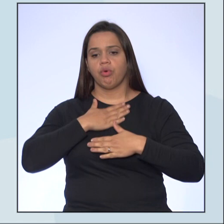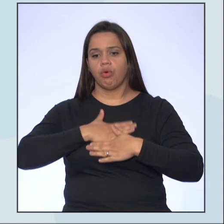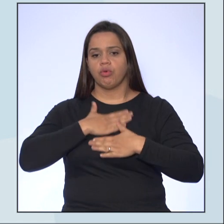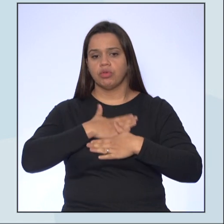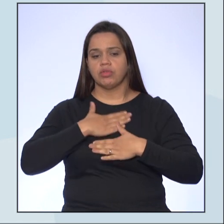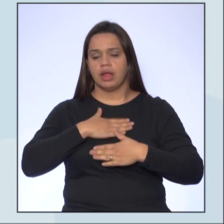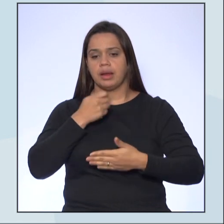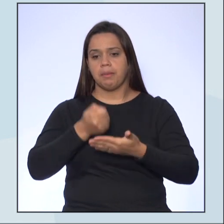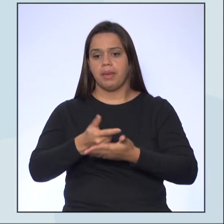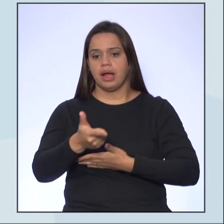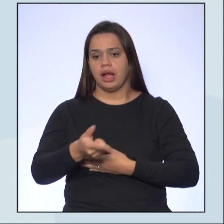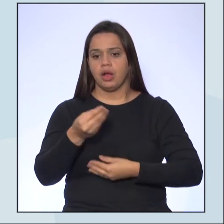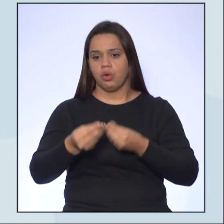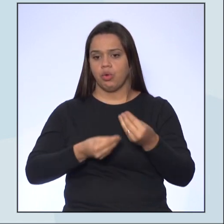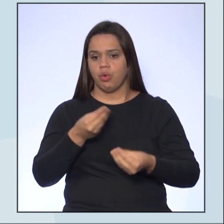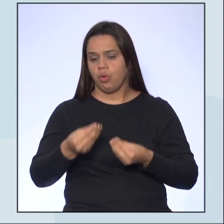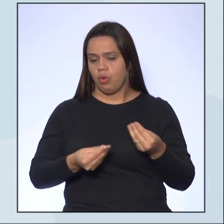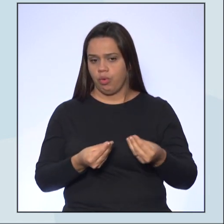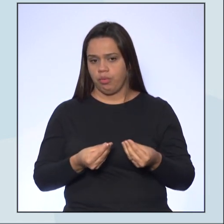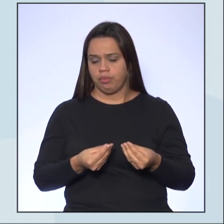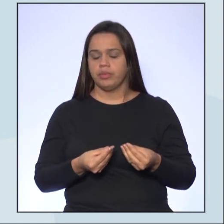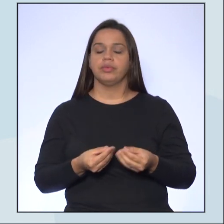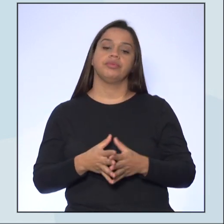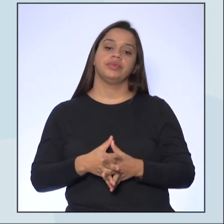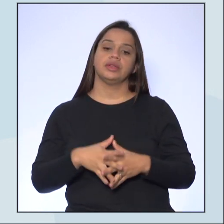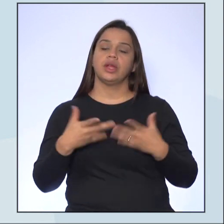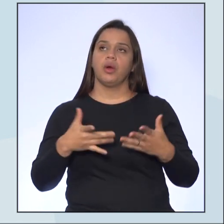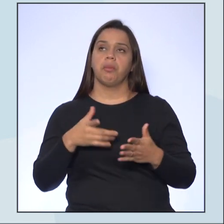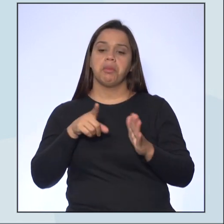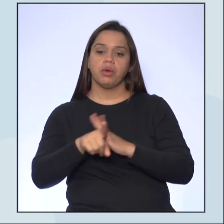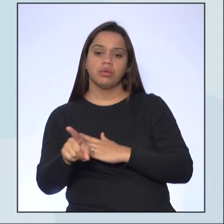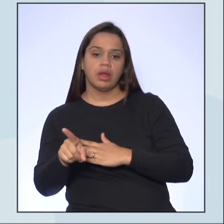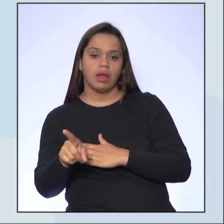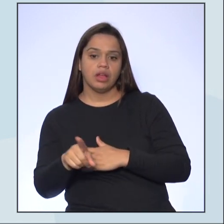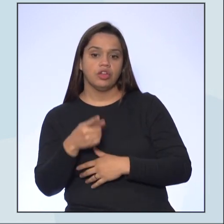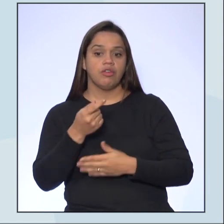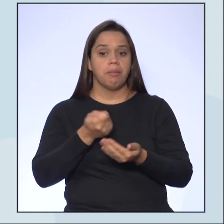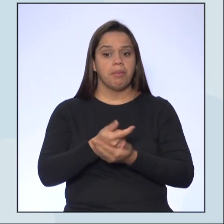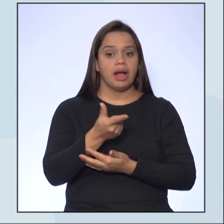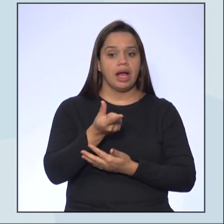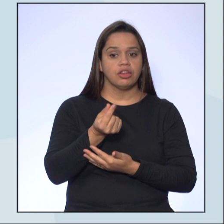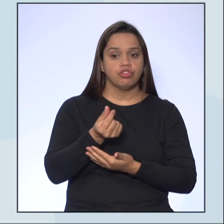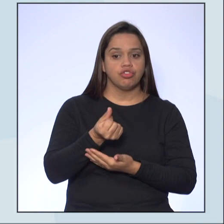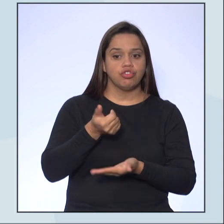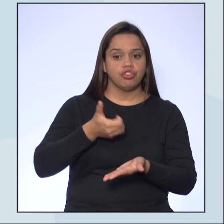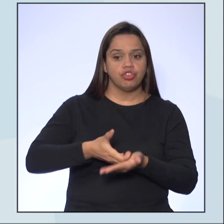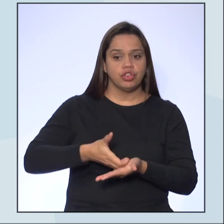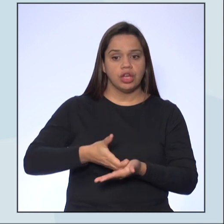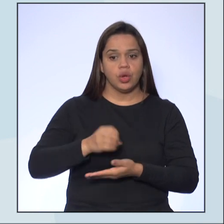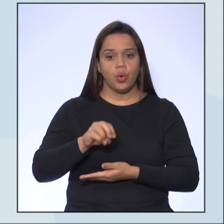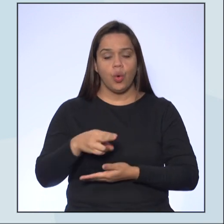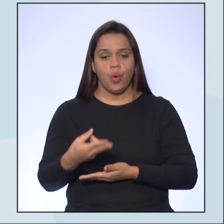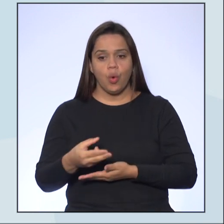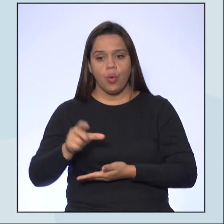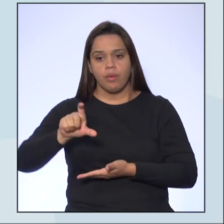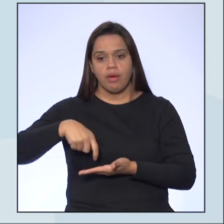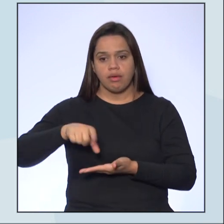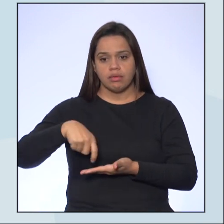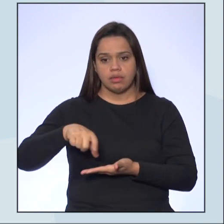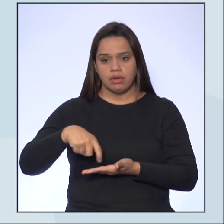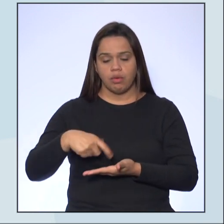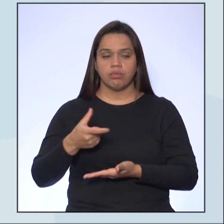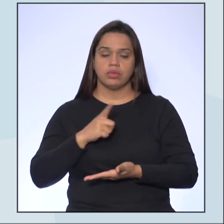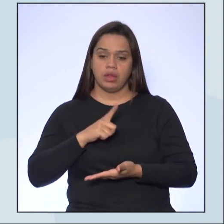fazer o pagamento. Então, eu poderia dinheiro, cartão. Do cartão eu tenho duas opções, né, Rafa? Então eu